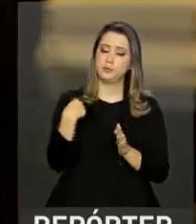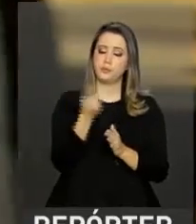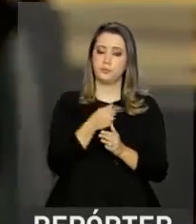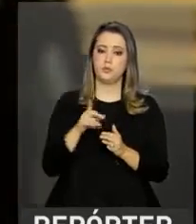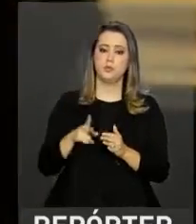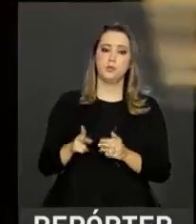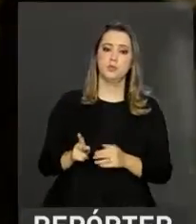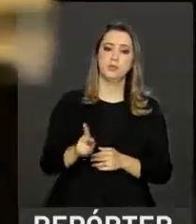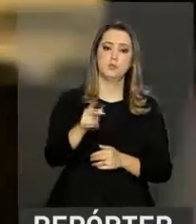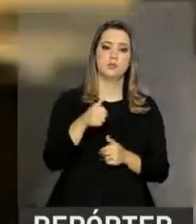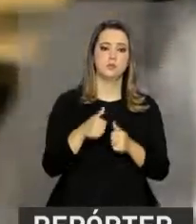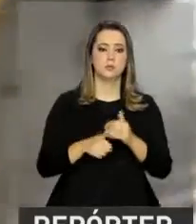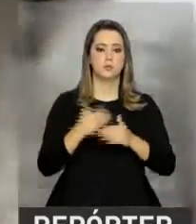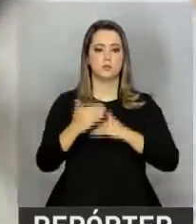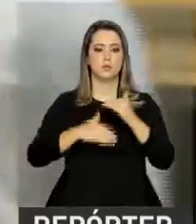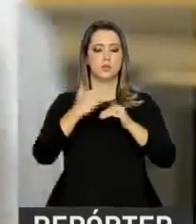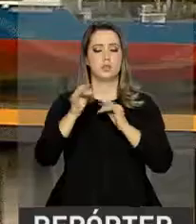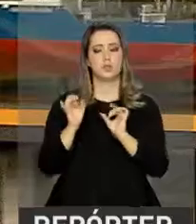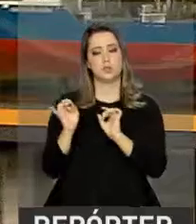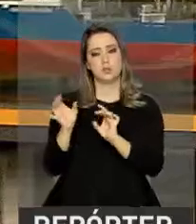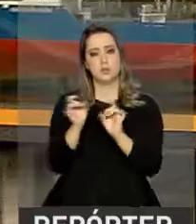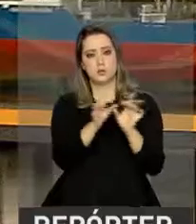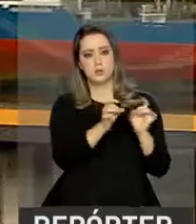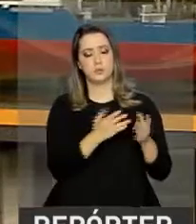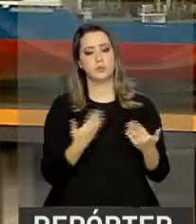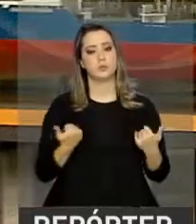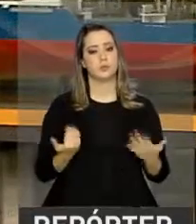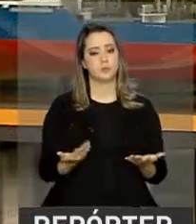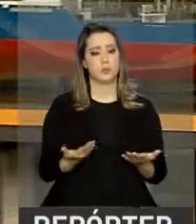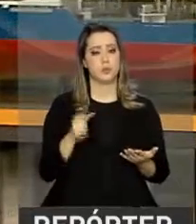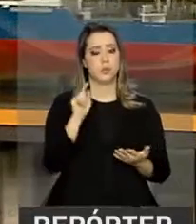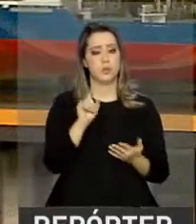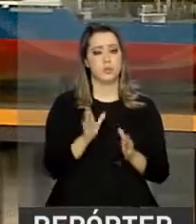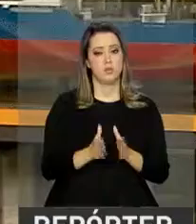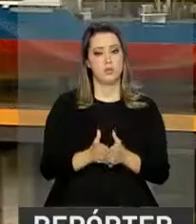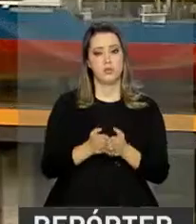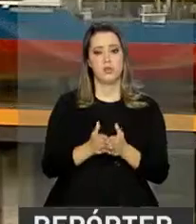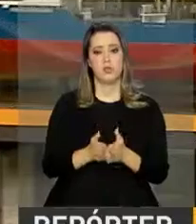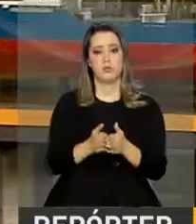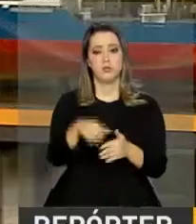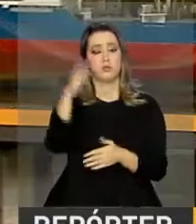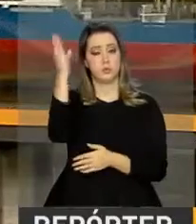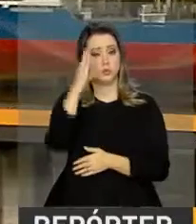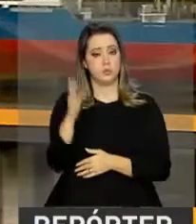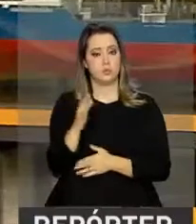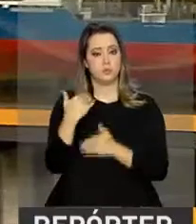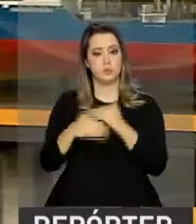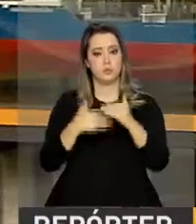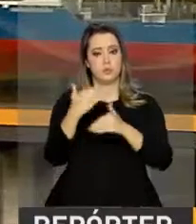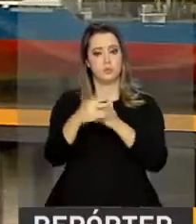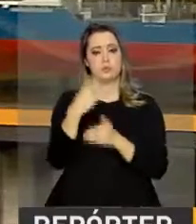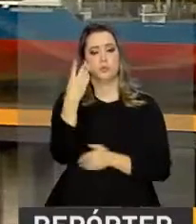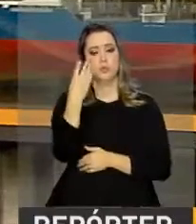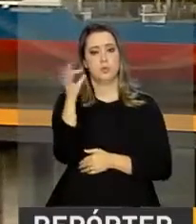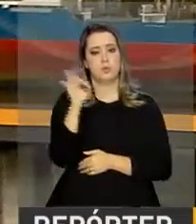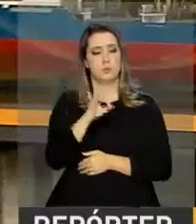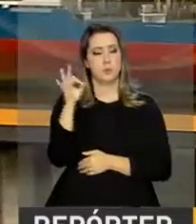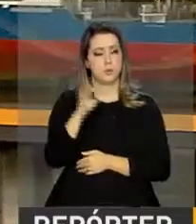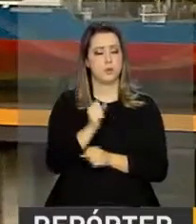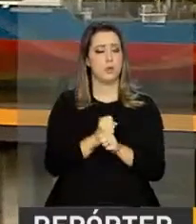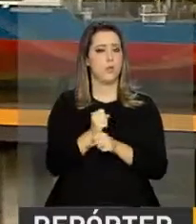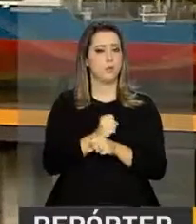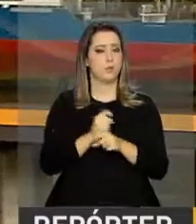está crescendo na exportação habitualmente o setor portuário brasileiro cresce cerca de 4% ao